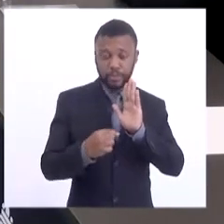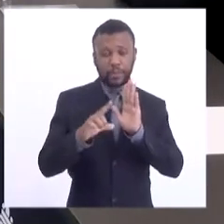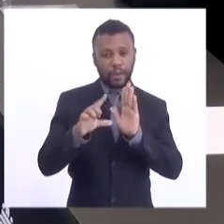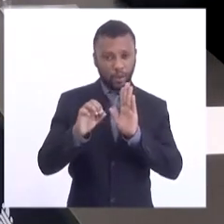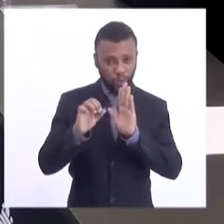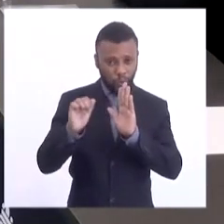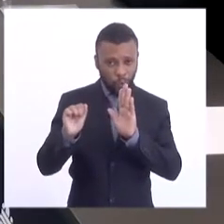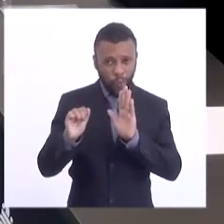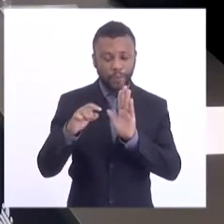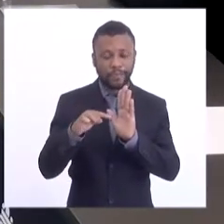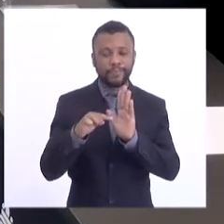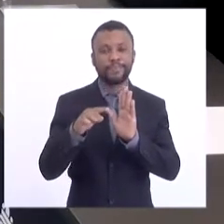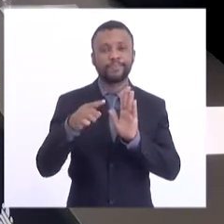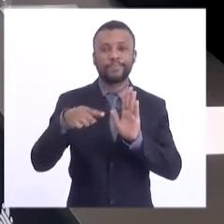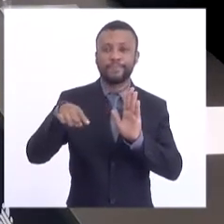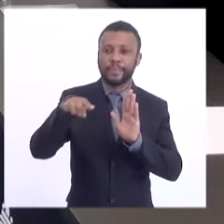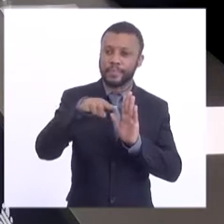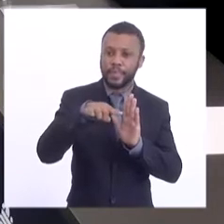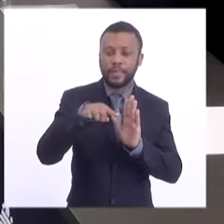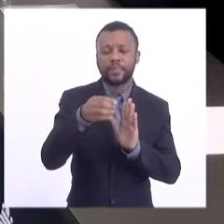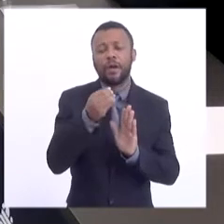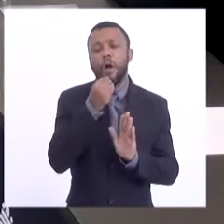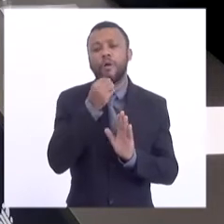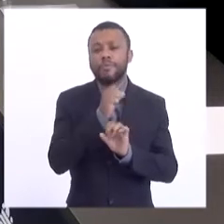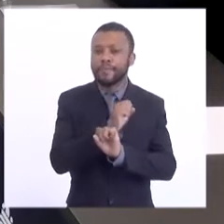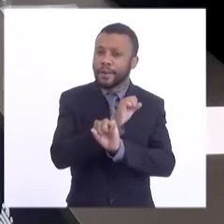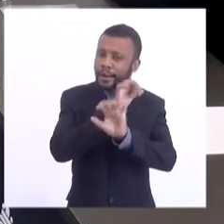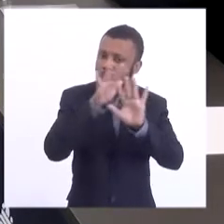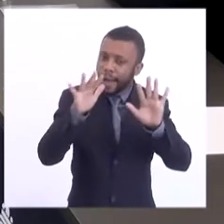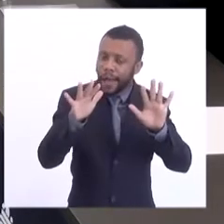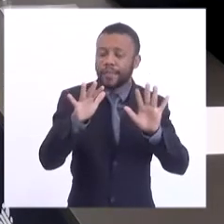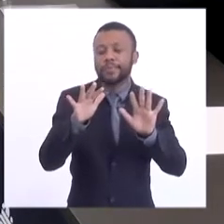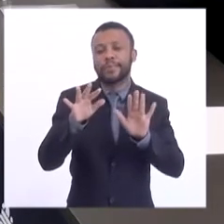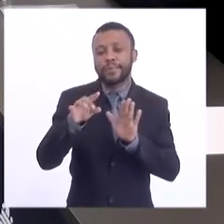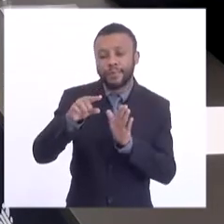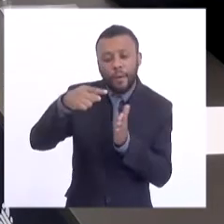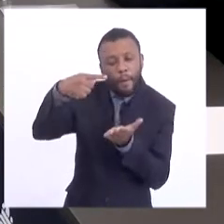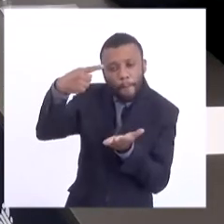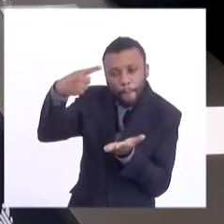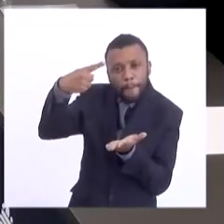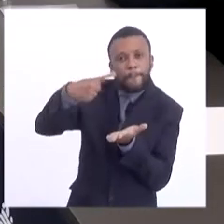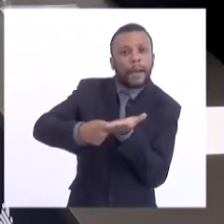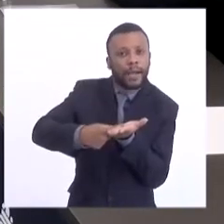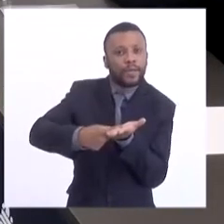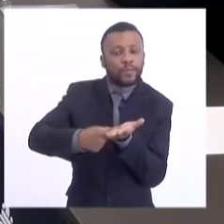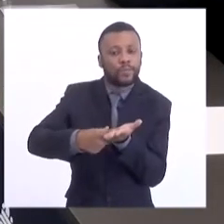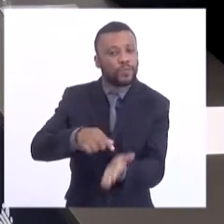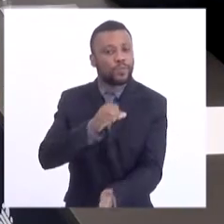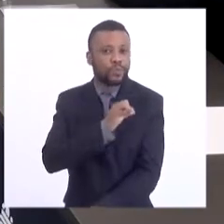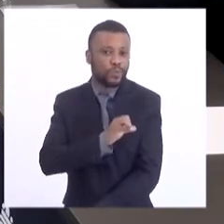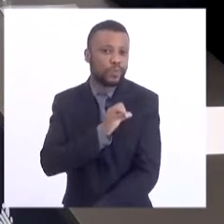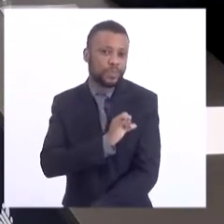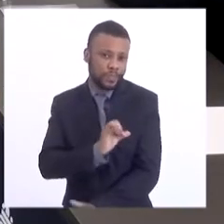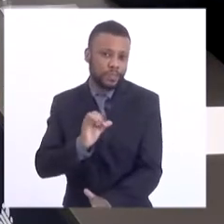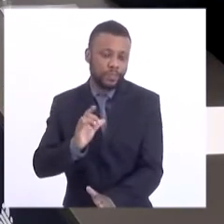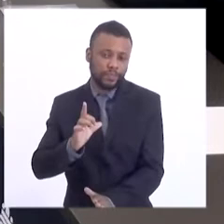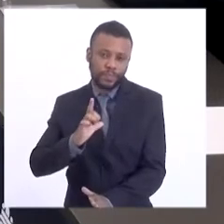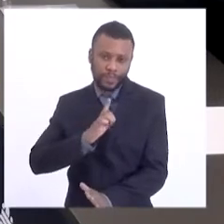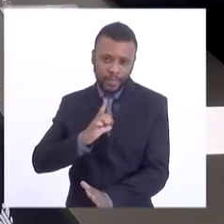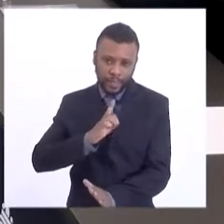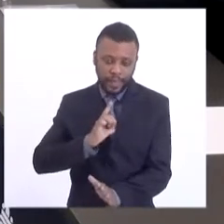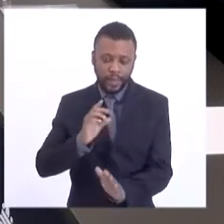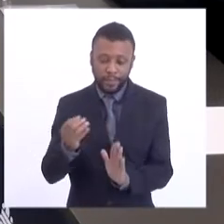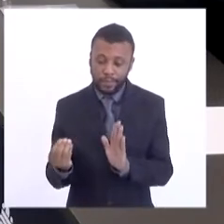o chorys claramente falam do PAC para RJ Além de estar as dotações